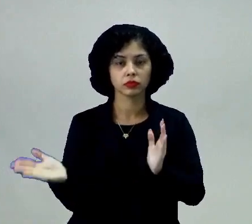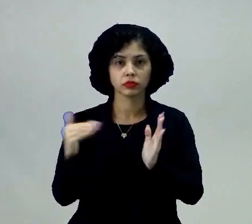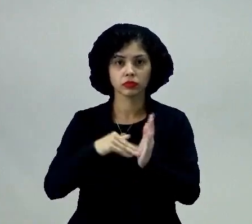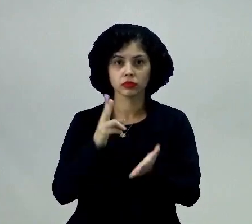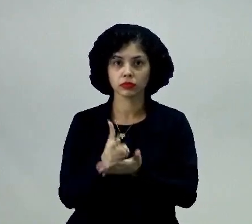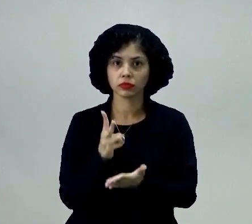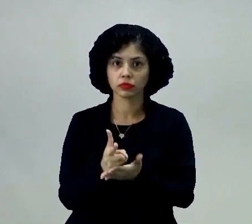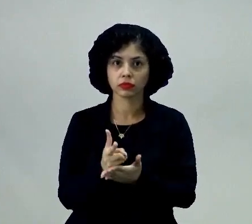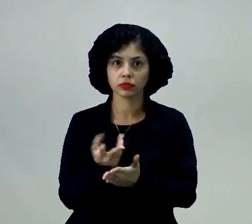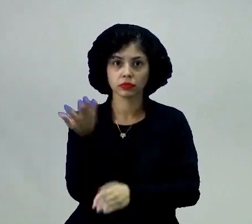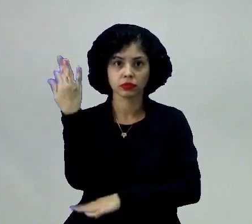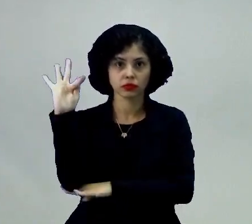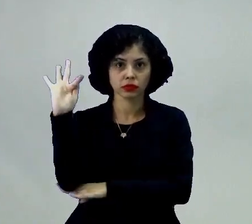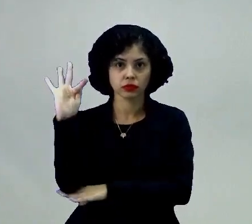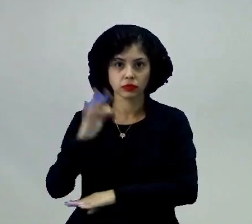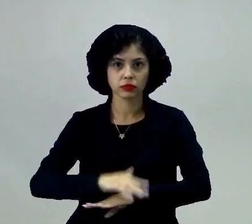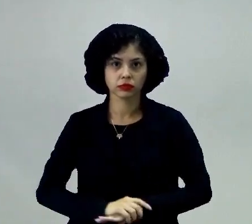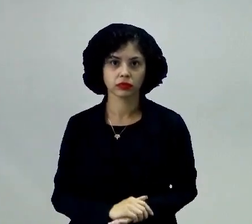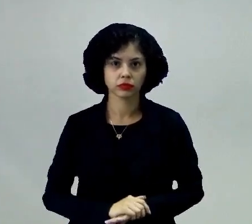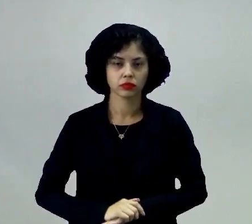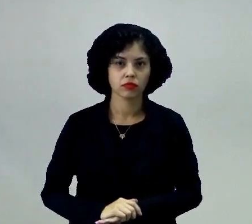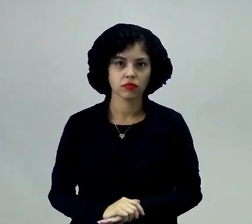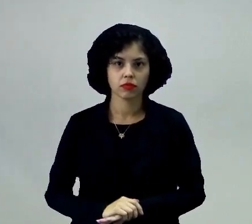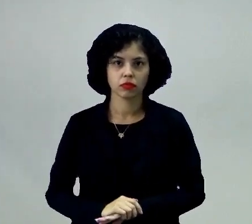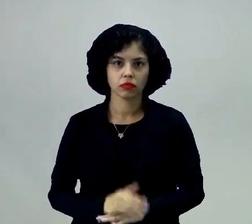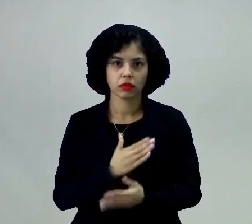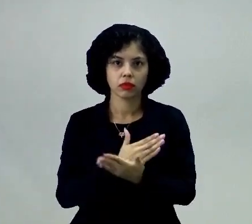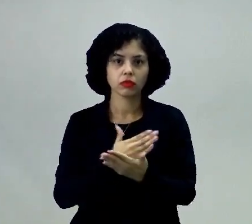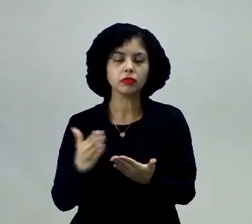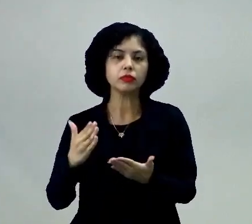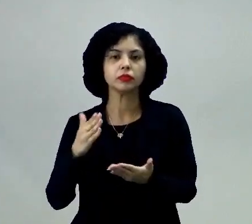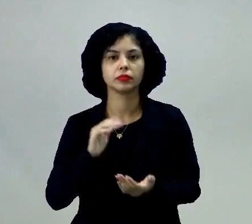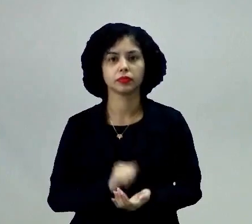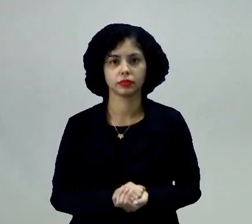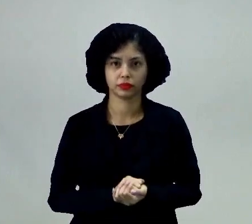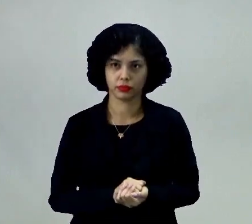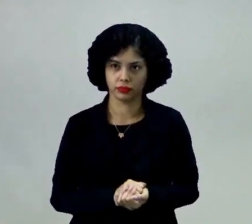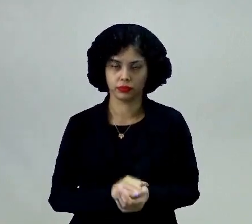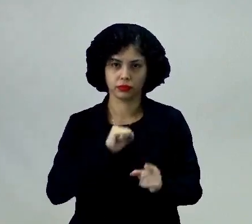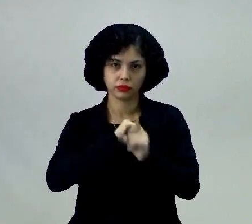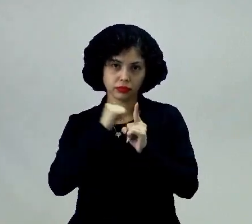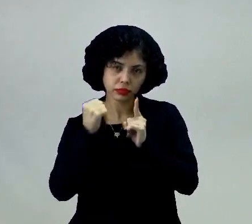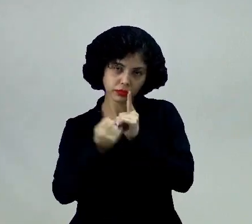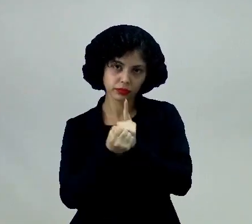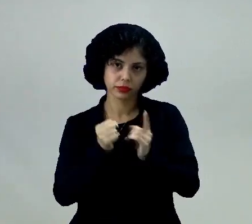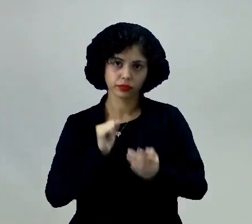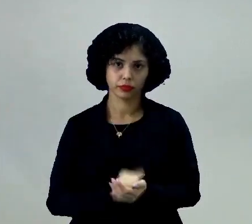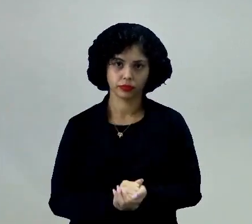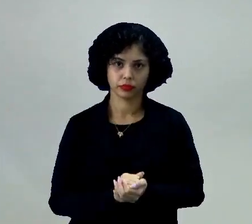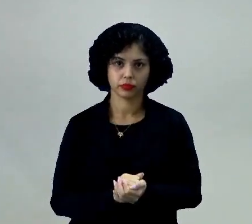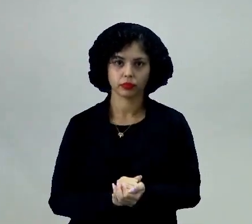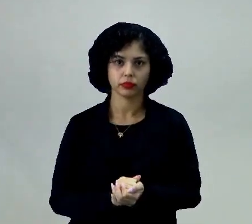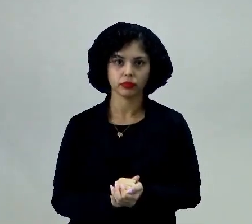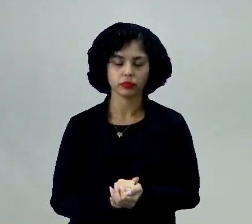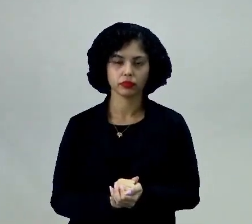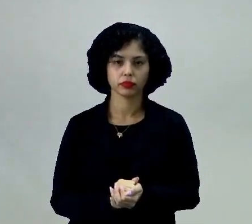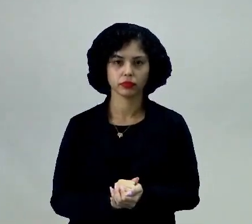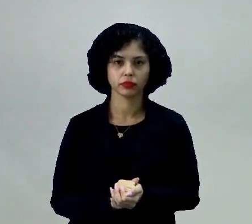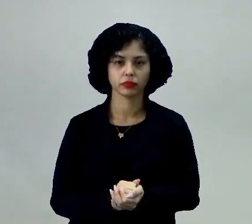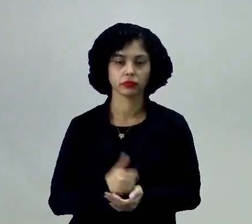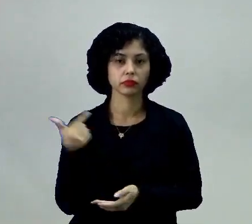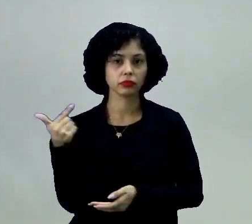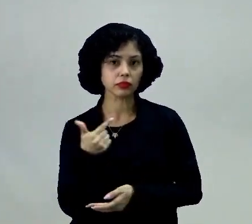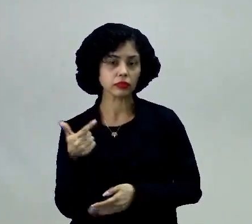até mesmo federal, né? Então, são iniciativas da sociedade civil. Segunda